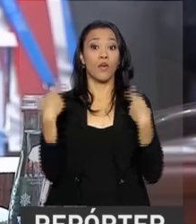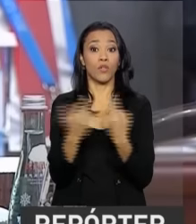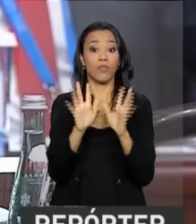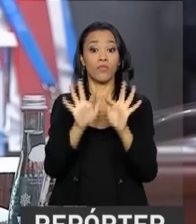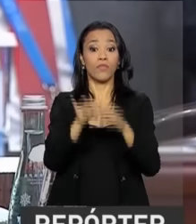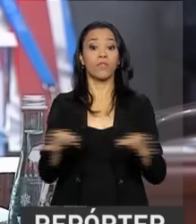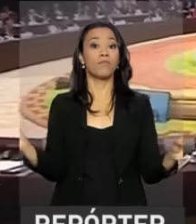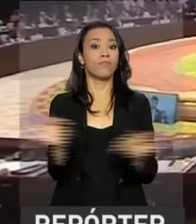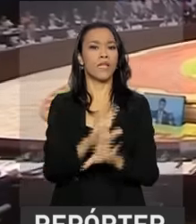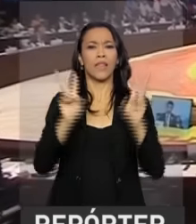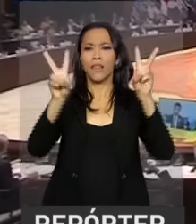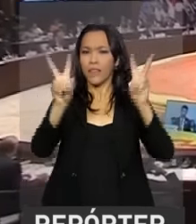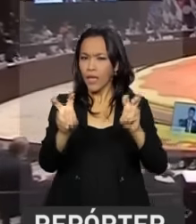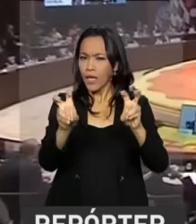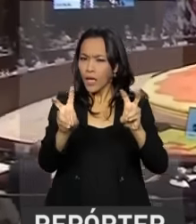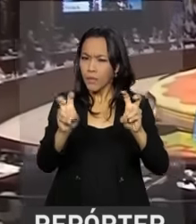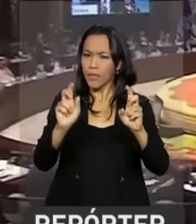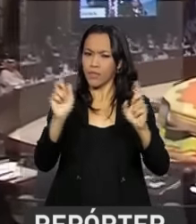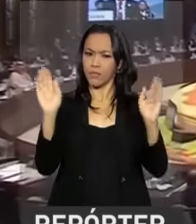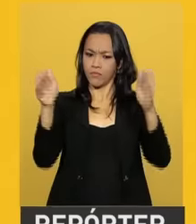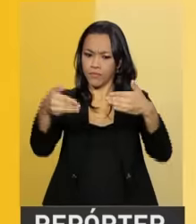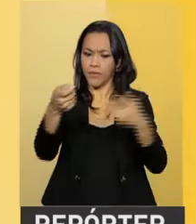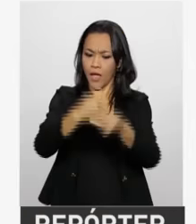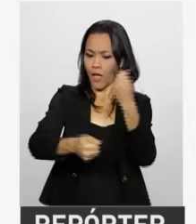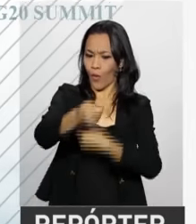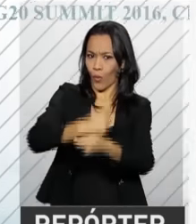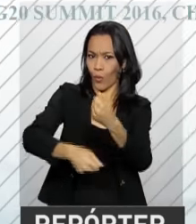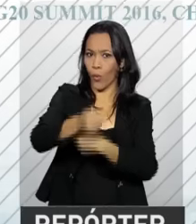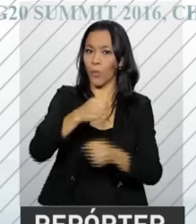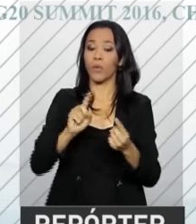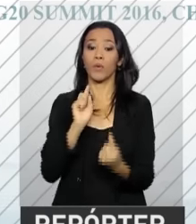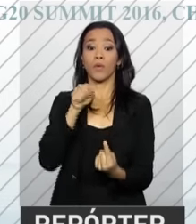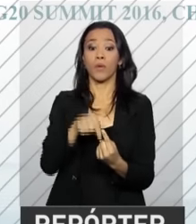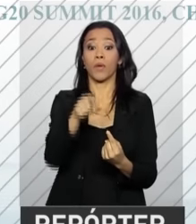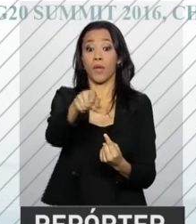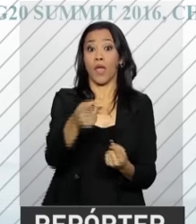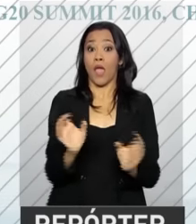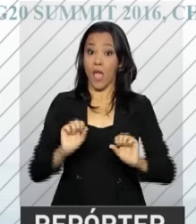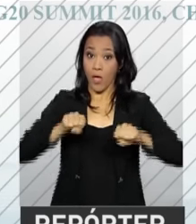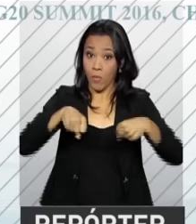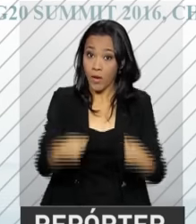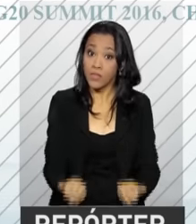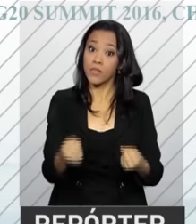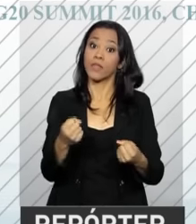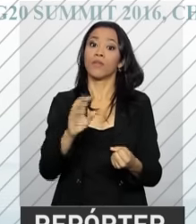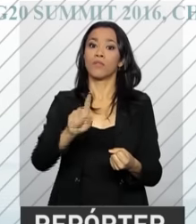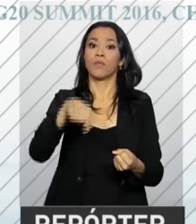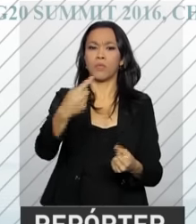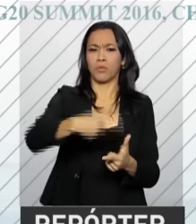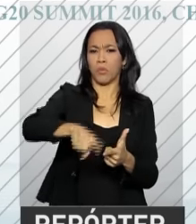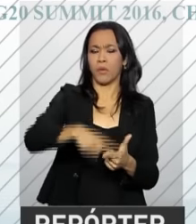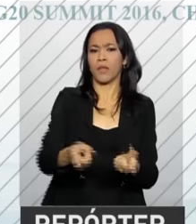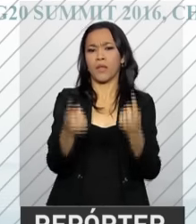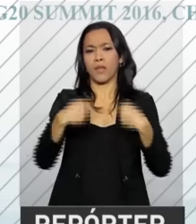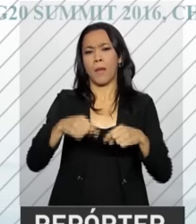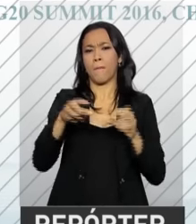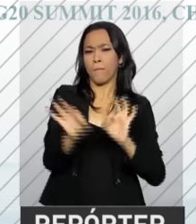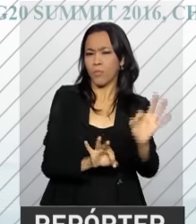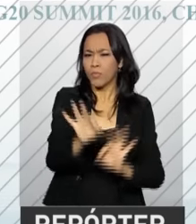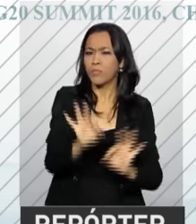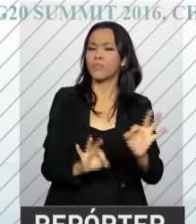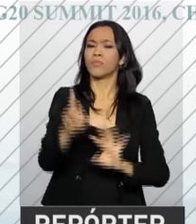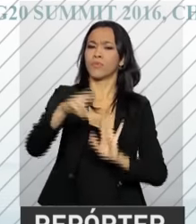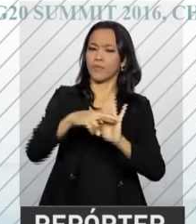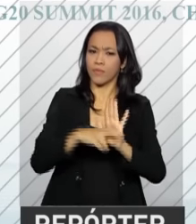os temas econômicos no centro dos debates: a recuperação pós-crise de 2008, reformas estruturais para garantir